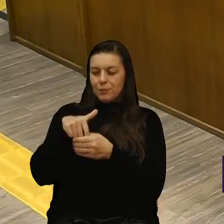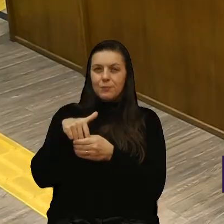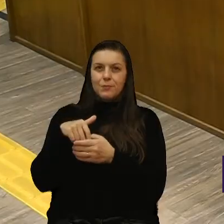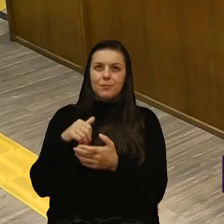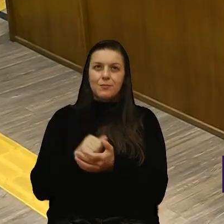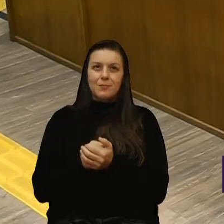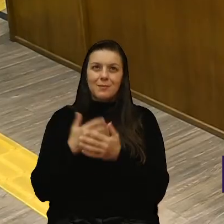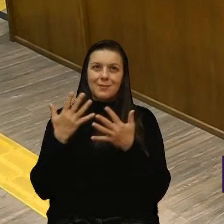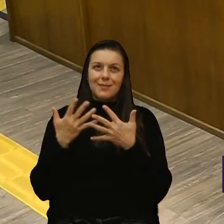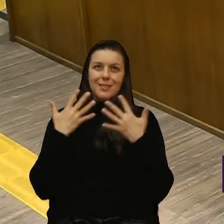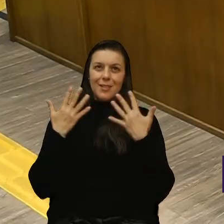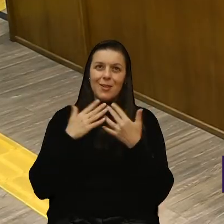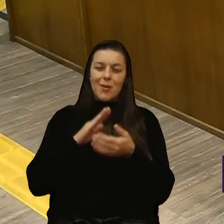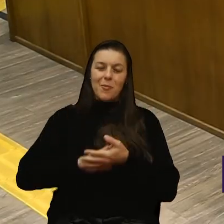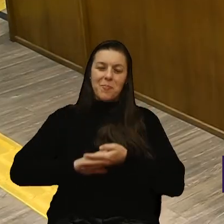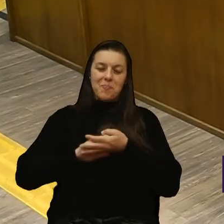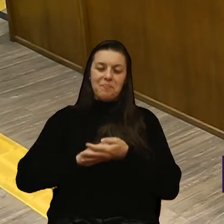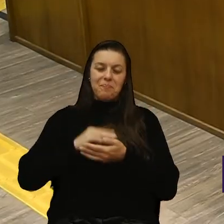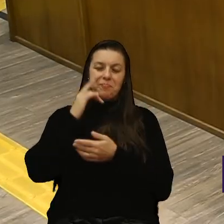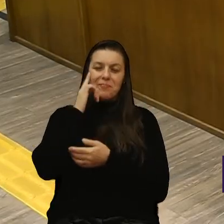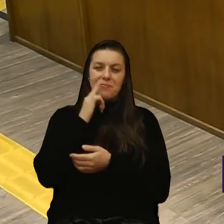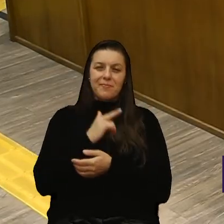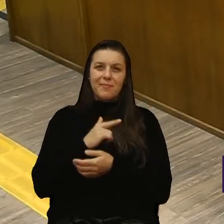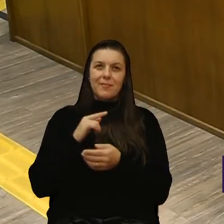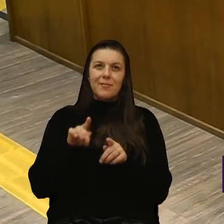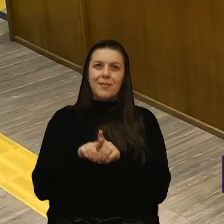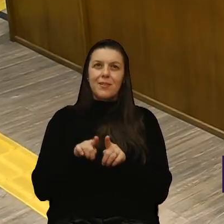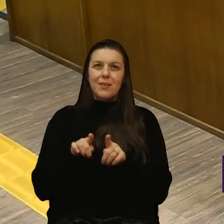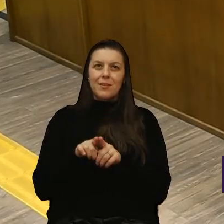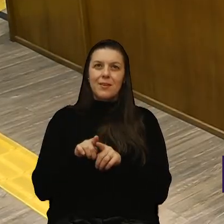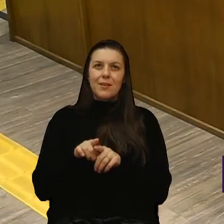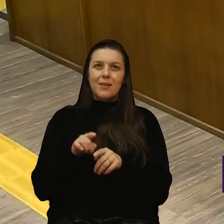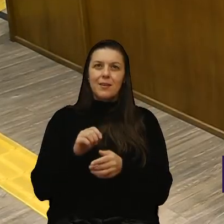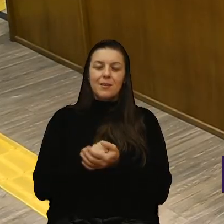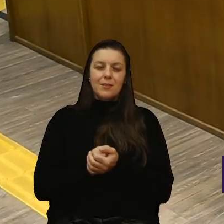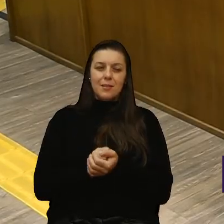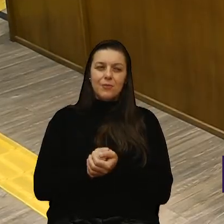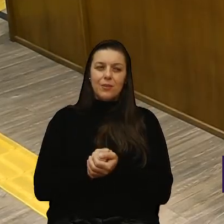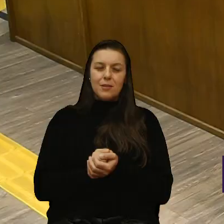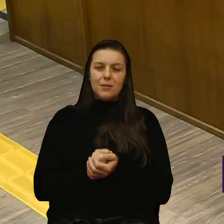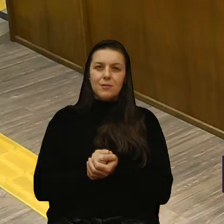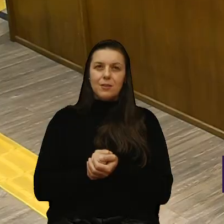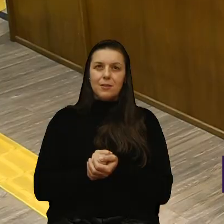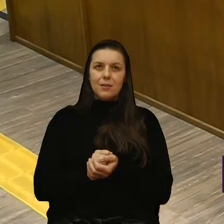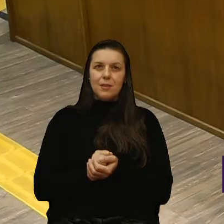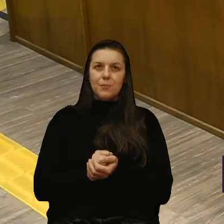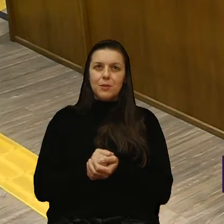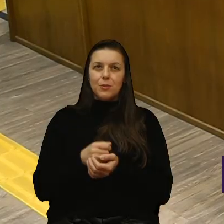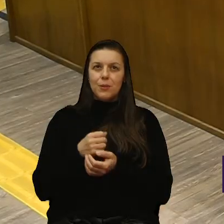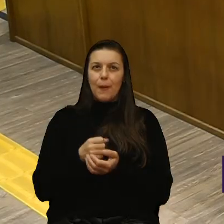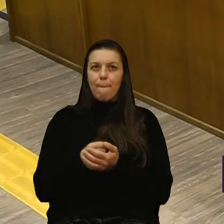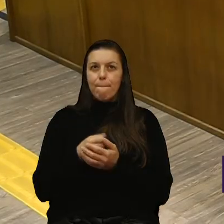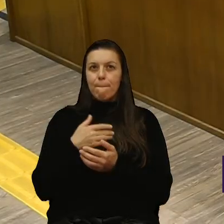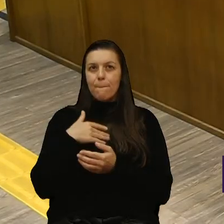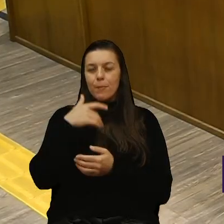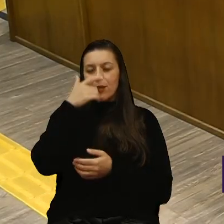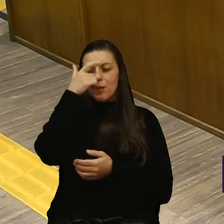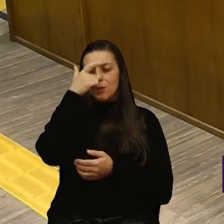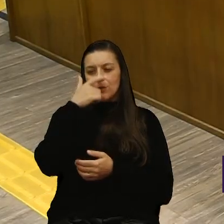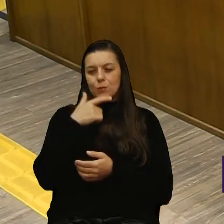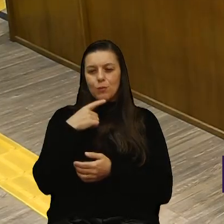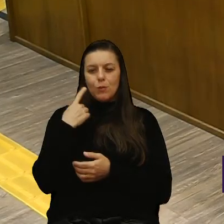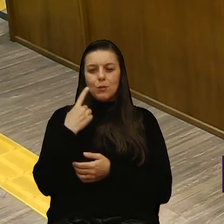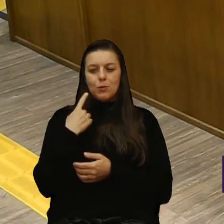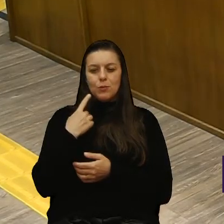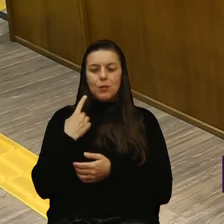alegria, presidente Lucas, meus cumprimentos ao senhor, cumprimentar o meu amigo Maximiliano Luquezzi, advogado, meu amigo Lucas Batiste. Eu sou advogado